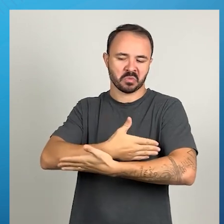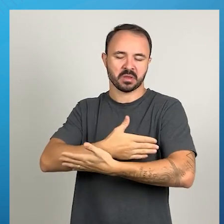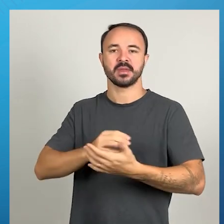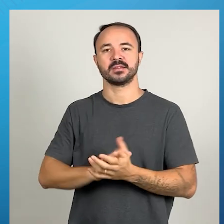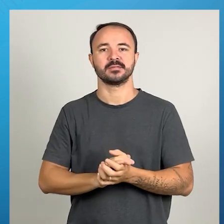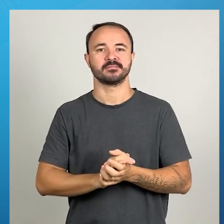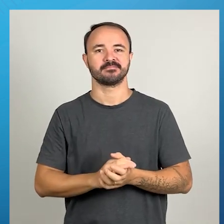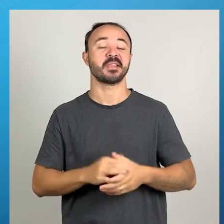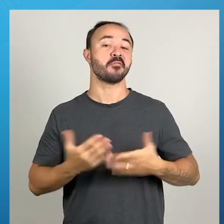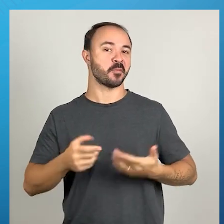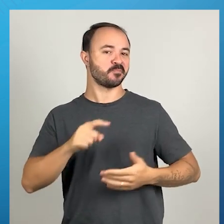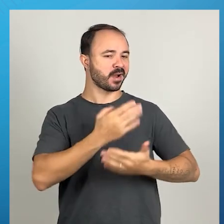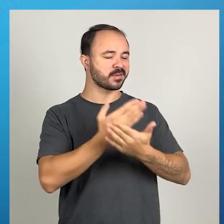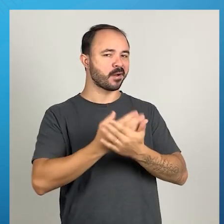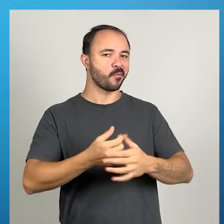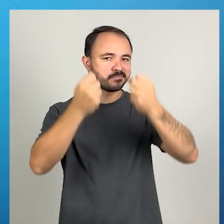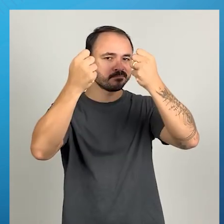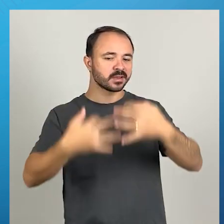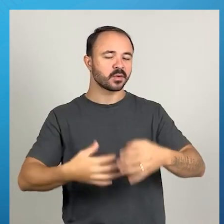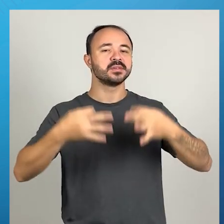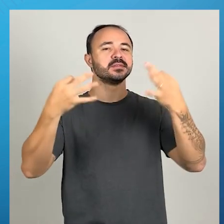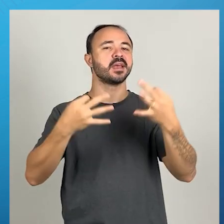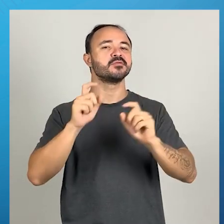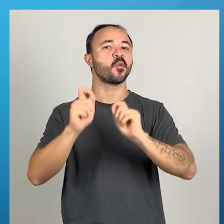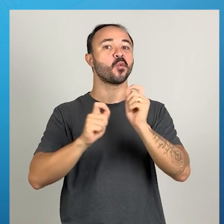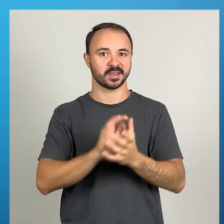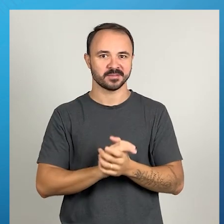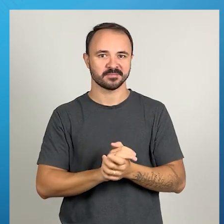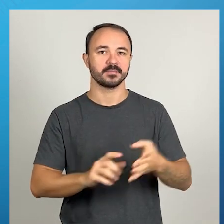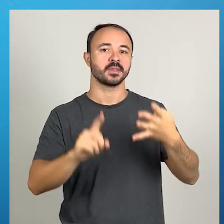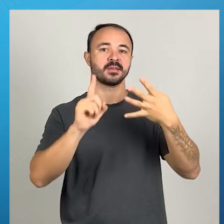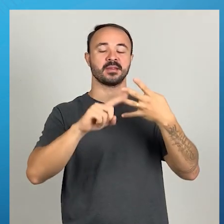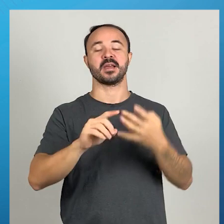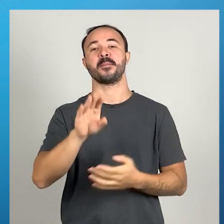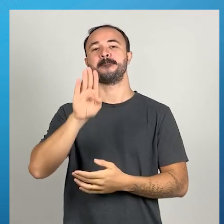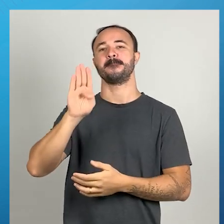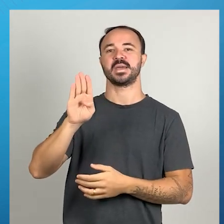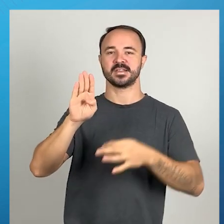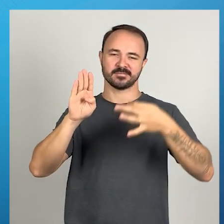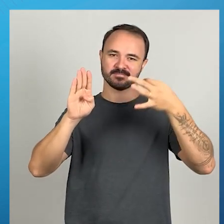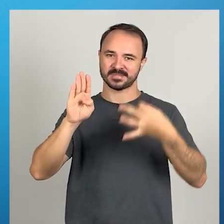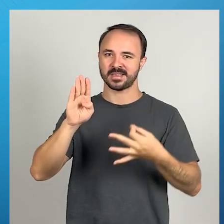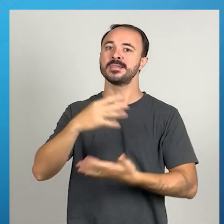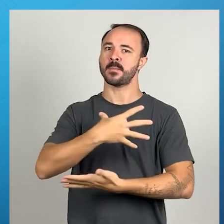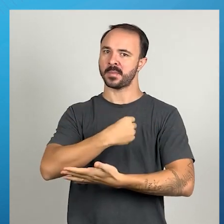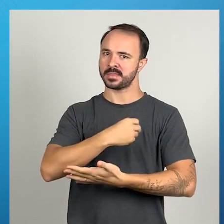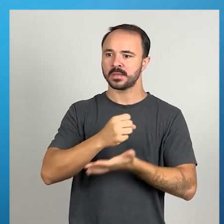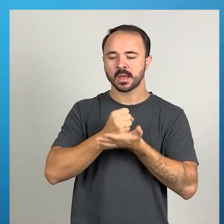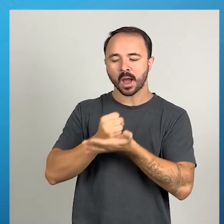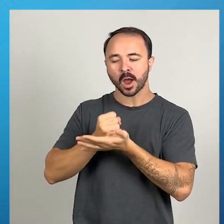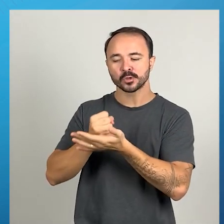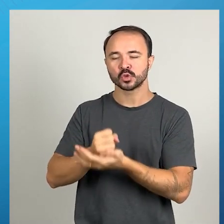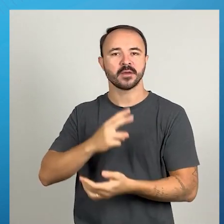com a nossa aula de hoje, com aquilo que a gente aprendeu, a alternativa correta aí é a letra B. A amamentação ela fornece todos os